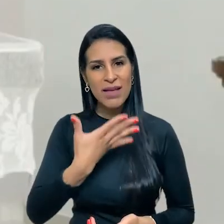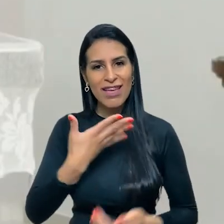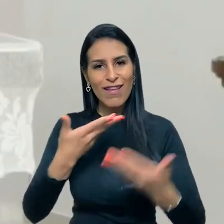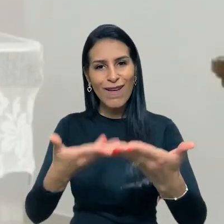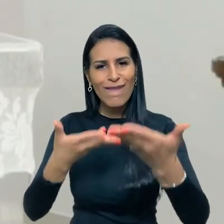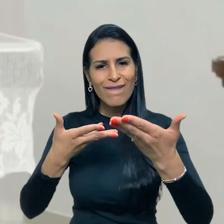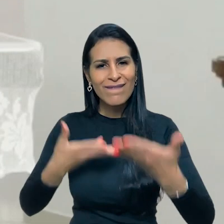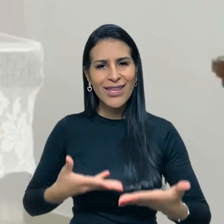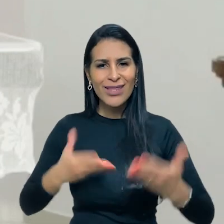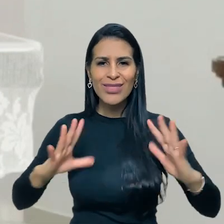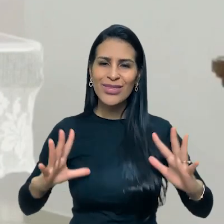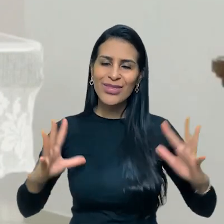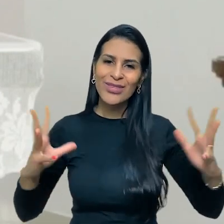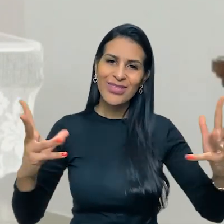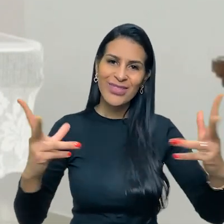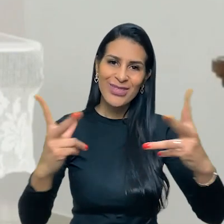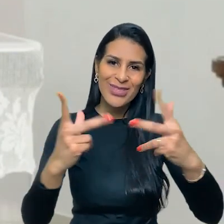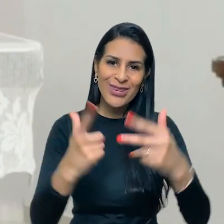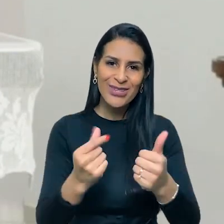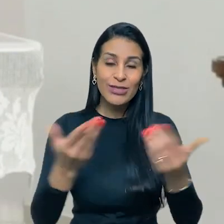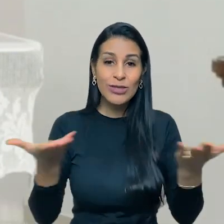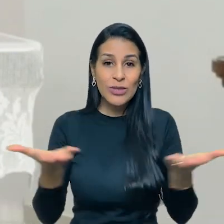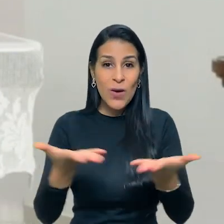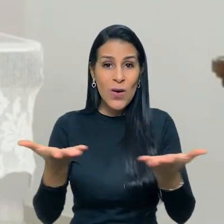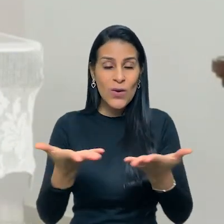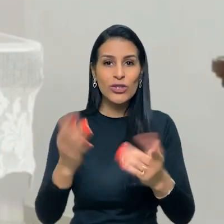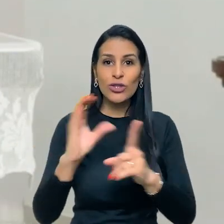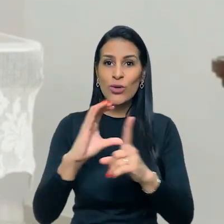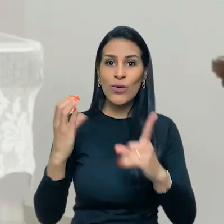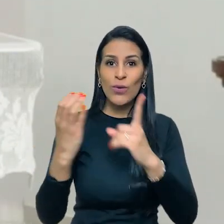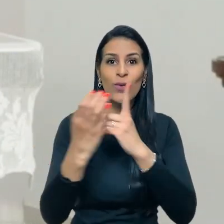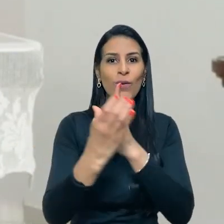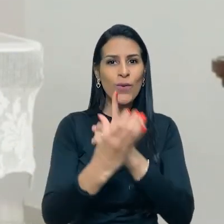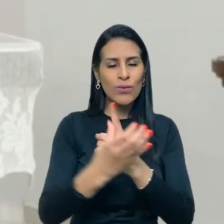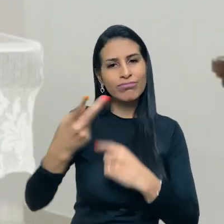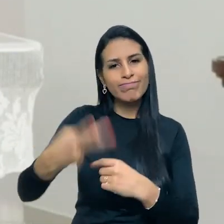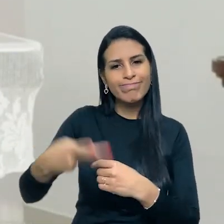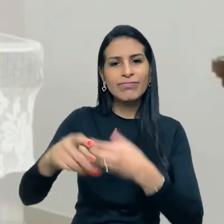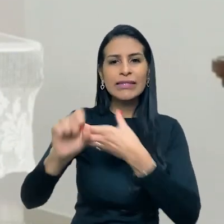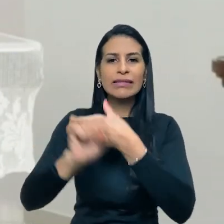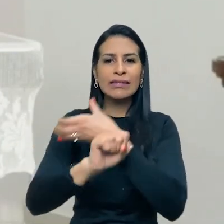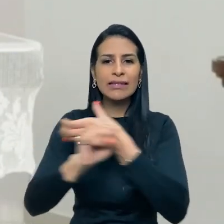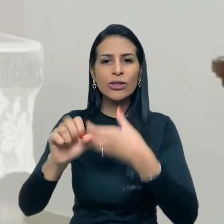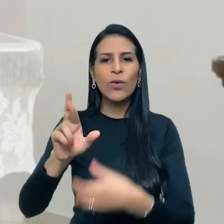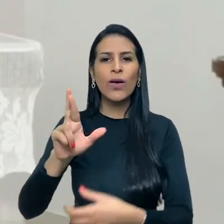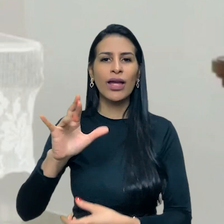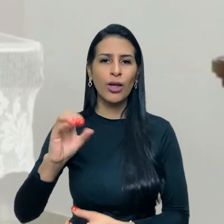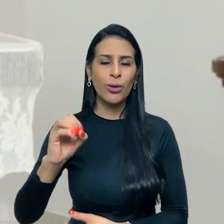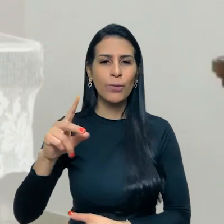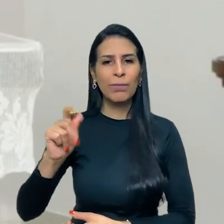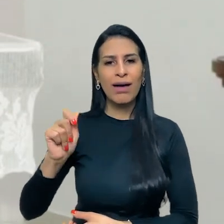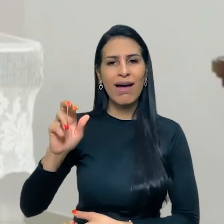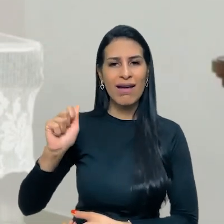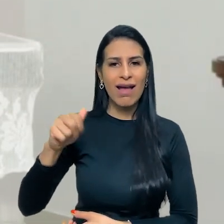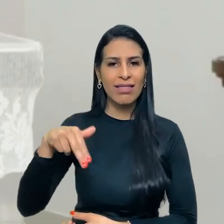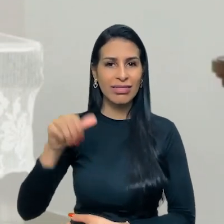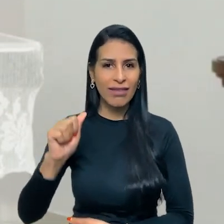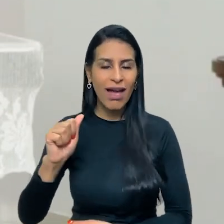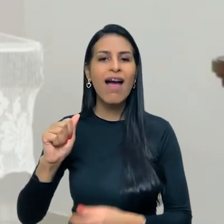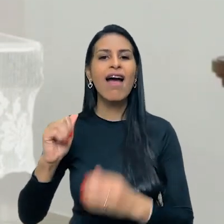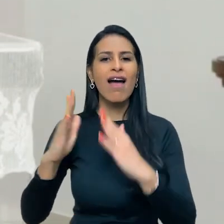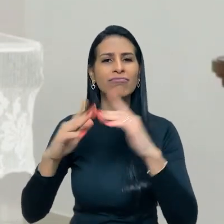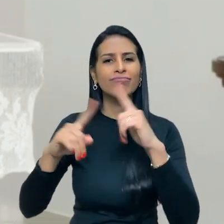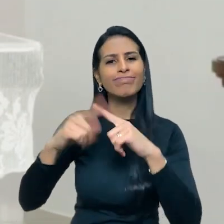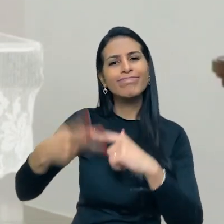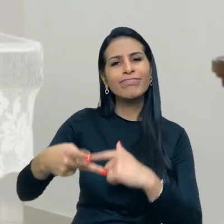Seja bem-vindo, seja bem-vinda a este culto celebrado a partir do Sino do Rio Paraná, aqui da